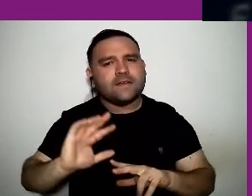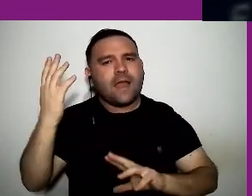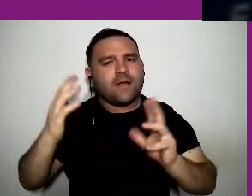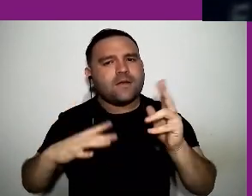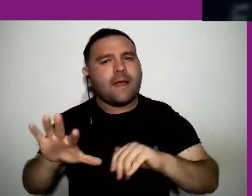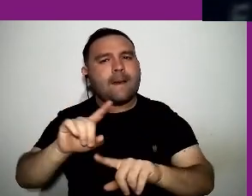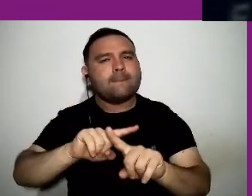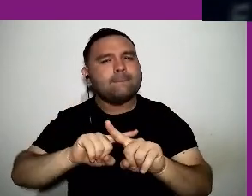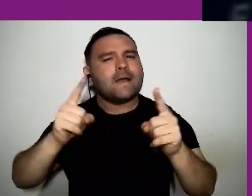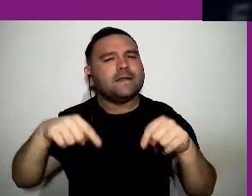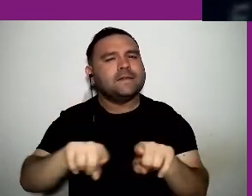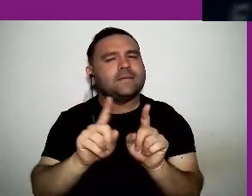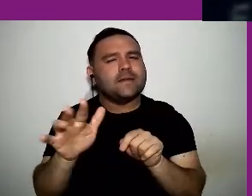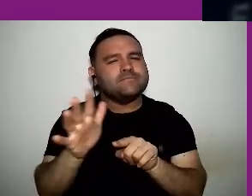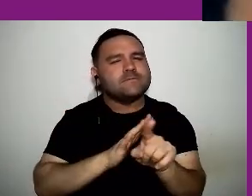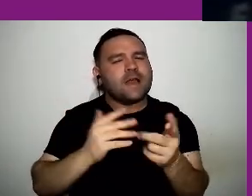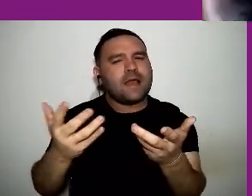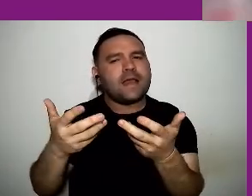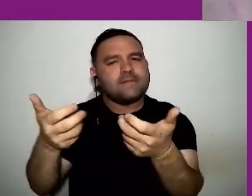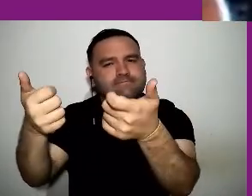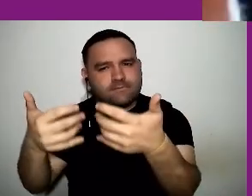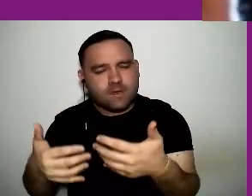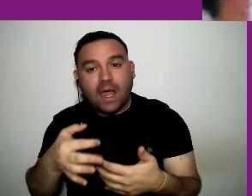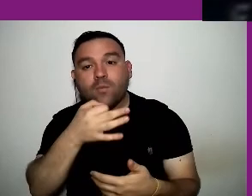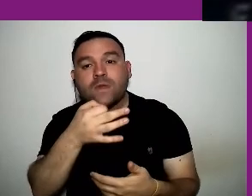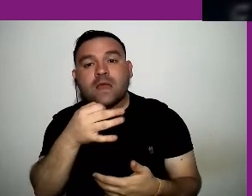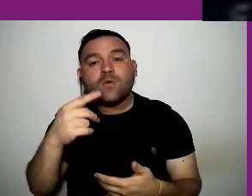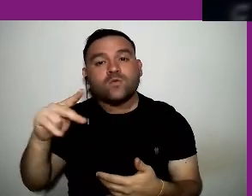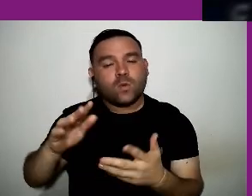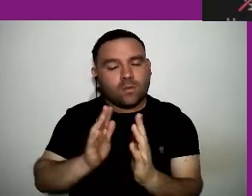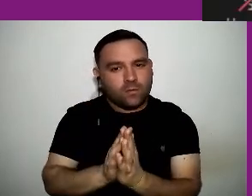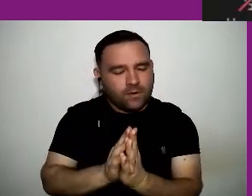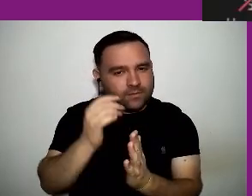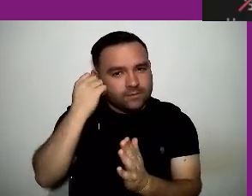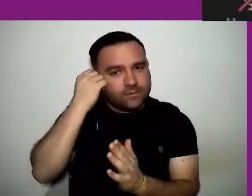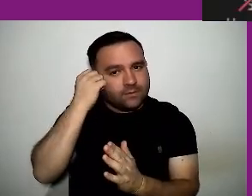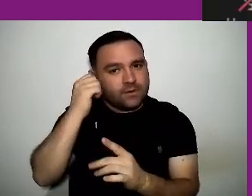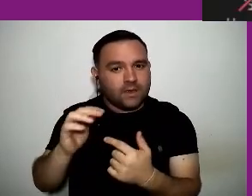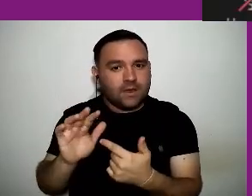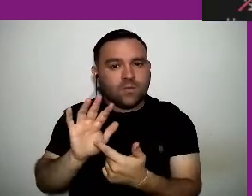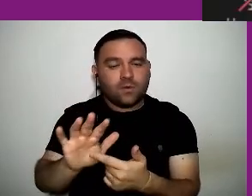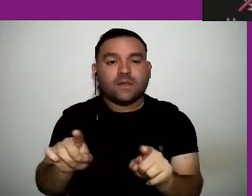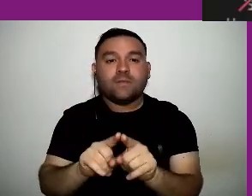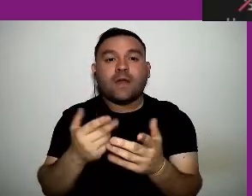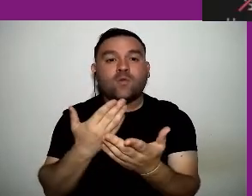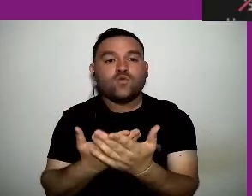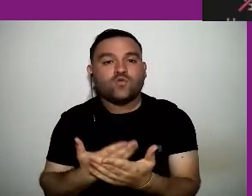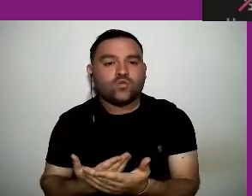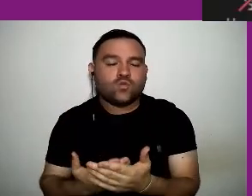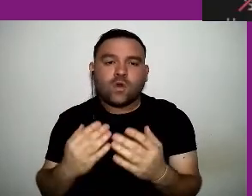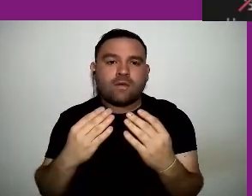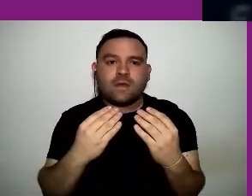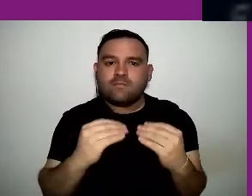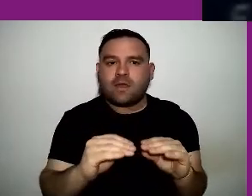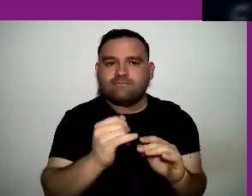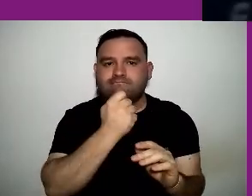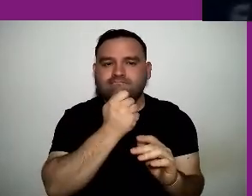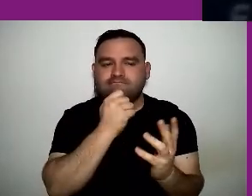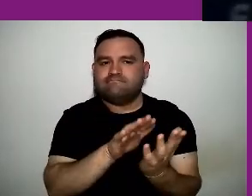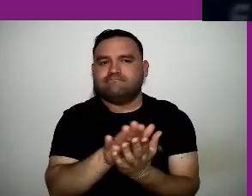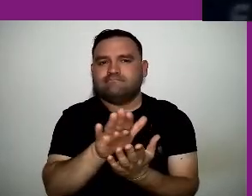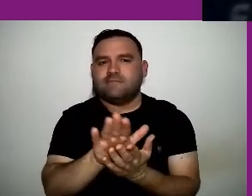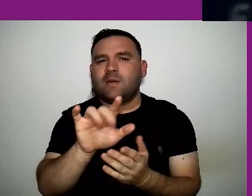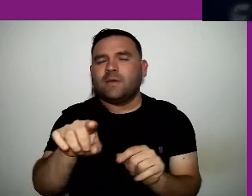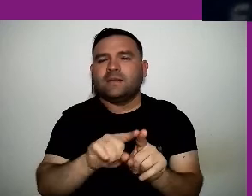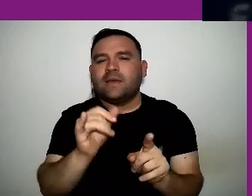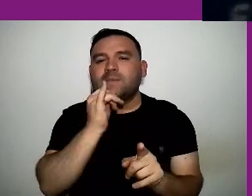situações. No entanto, eu gostaria de ouvir a sua opinião, e nos mostrou um estudo não publicado ainda, não é? Mas